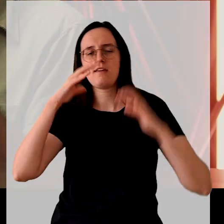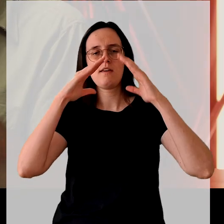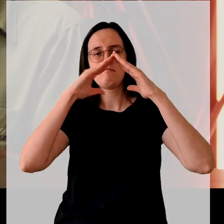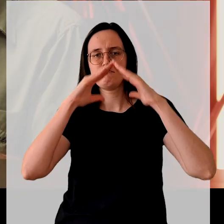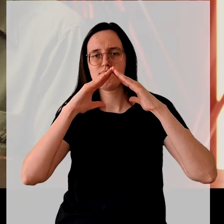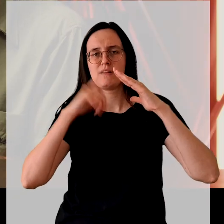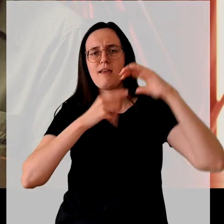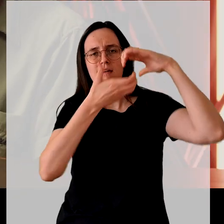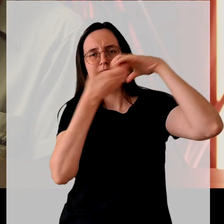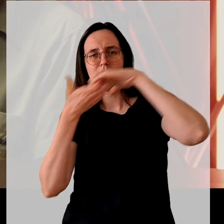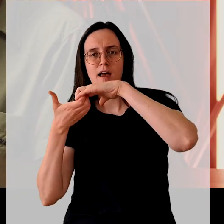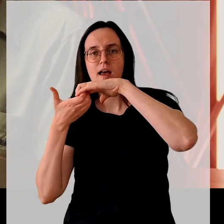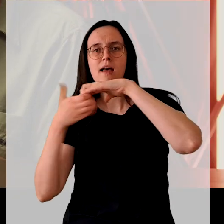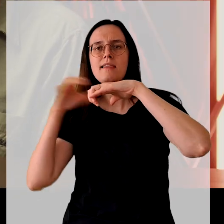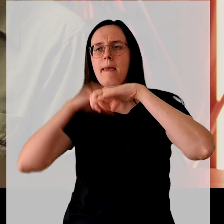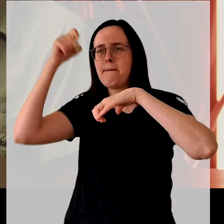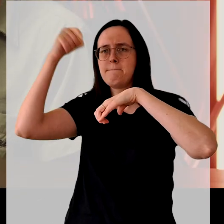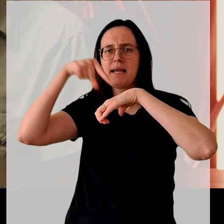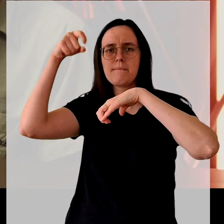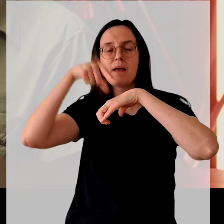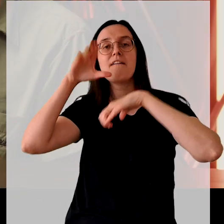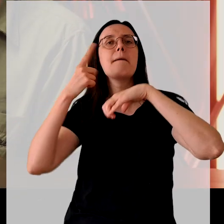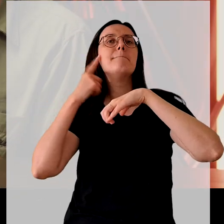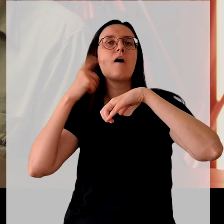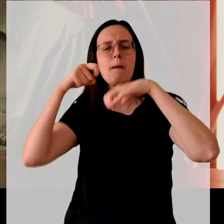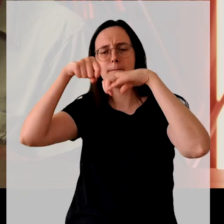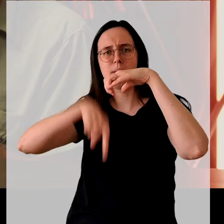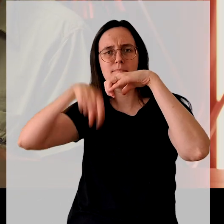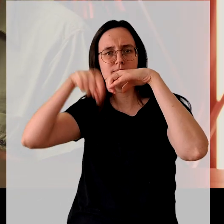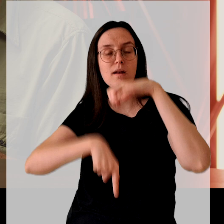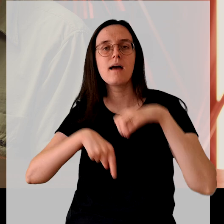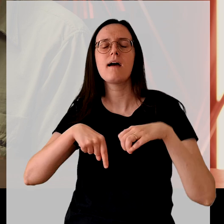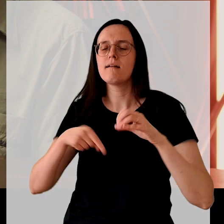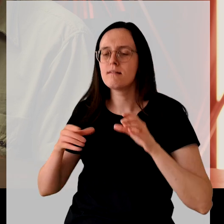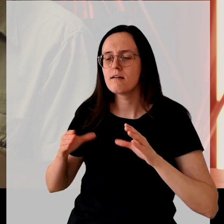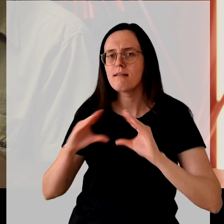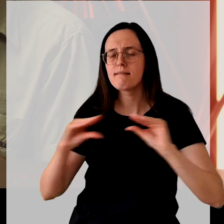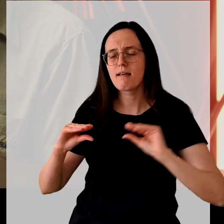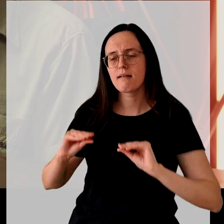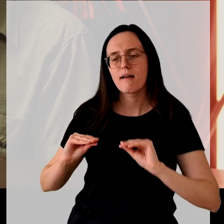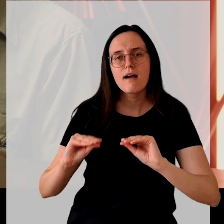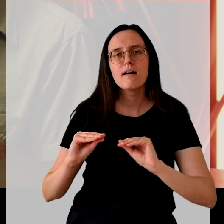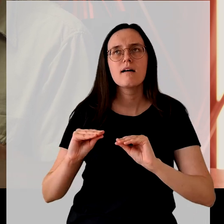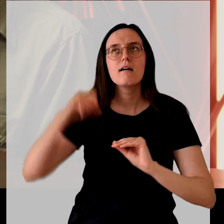uma calha que a goteira pingava assim e fazia um ruído muito alto. Colocava uma espuma lá para